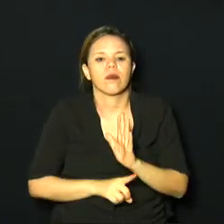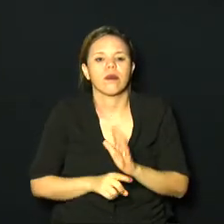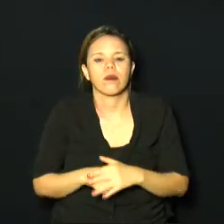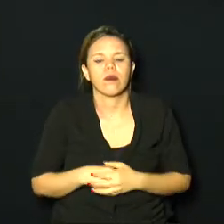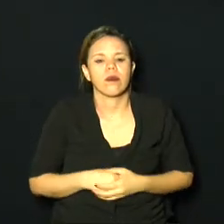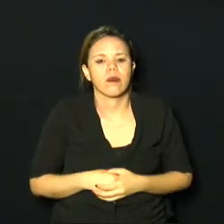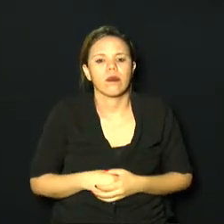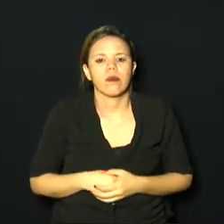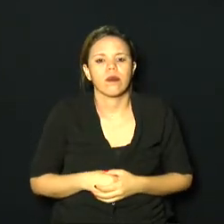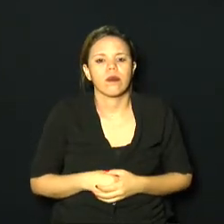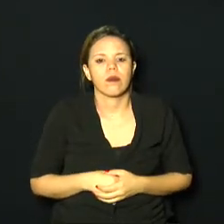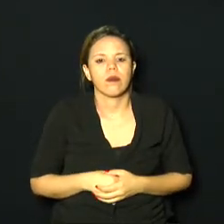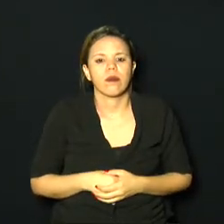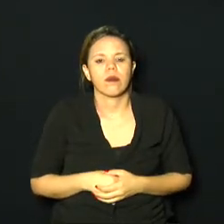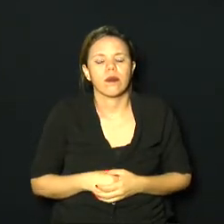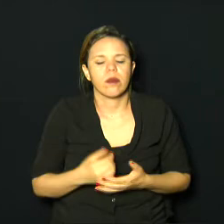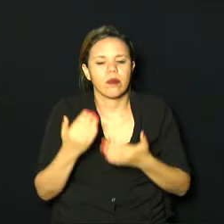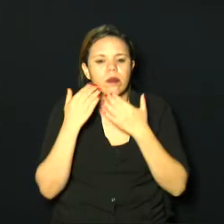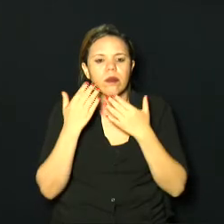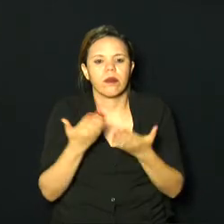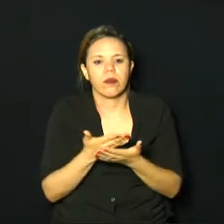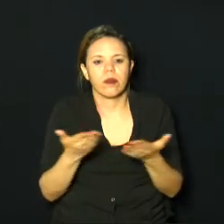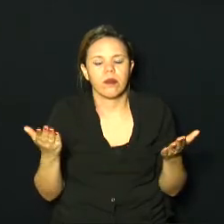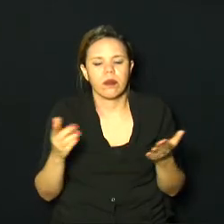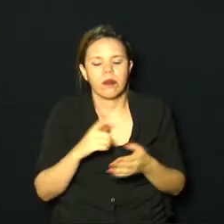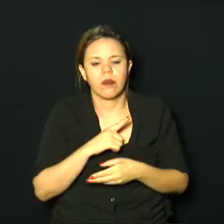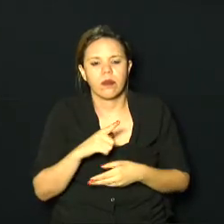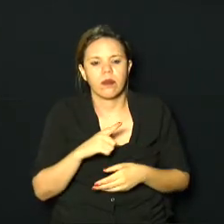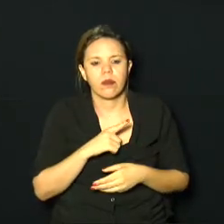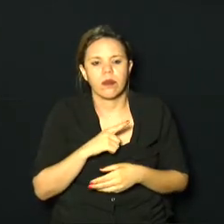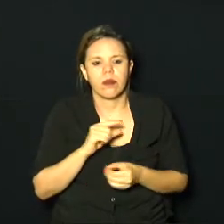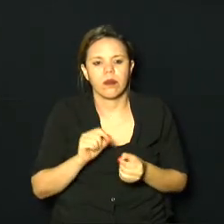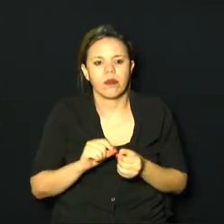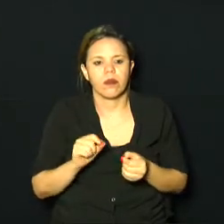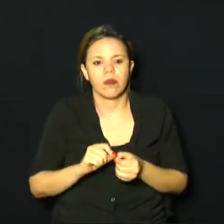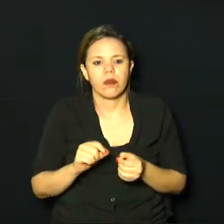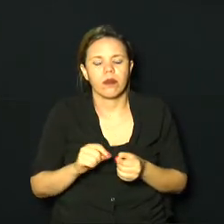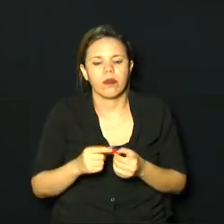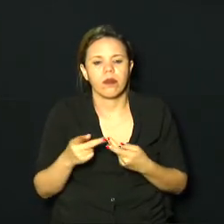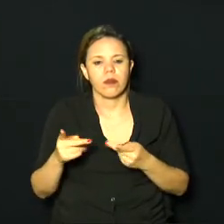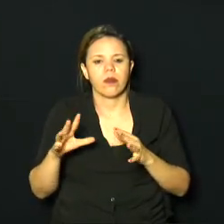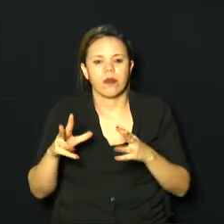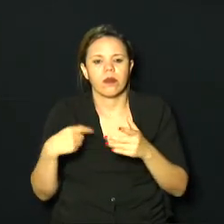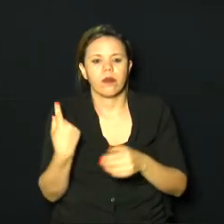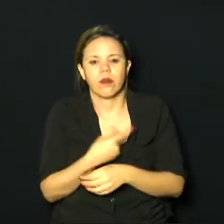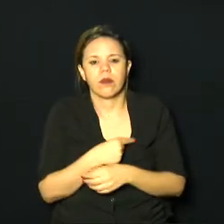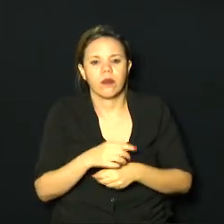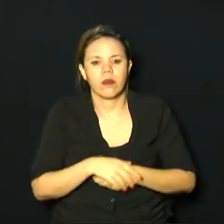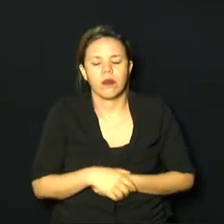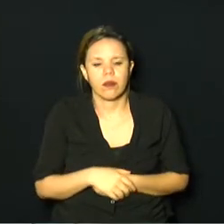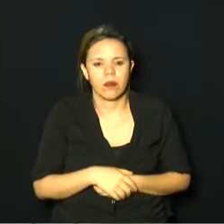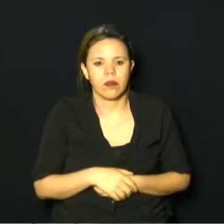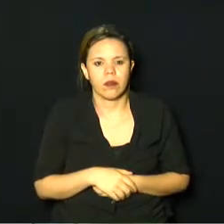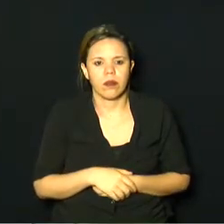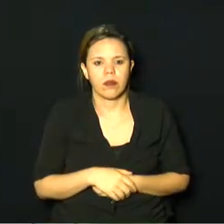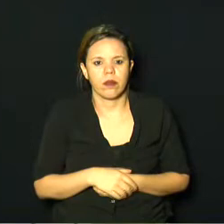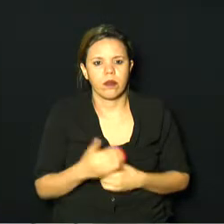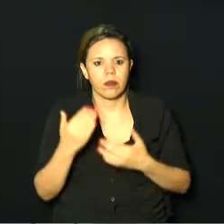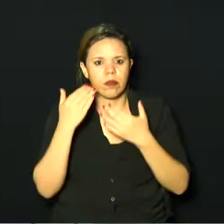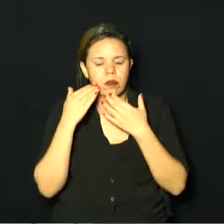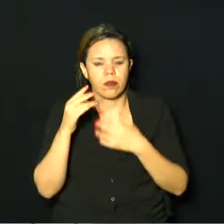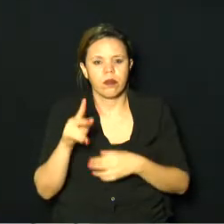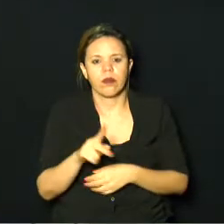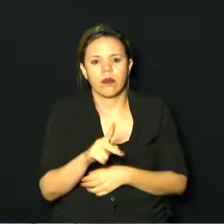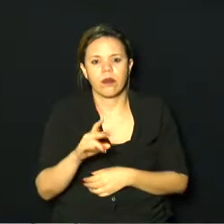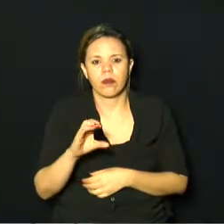Então, muito obrigado por ter feito esse convite a todos nós. Obrigado, Padre